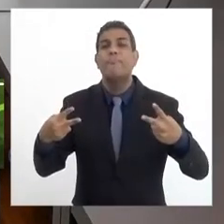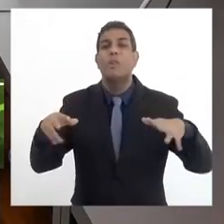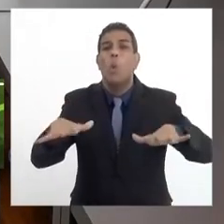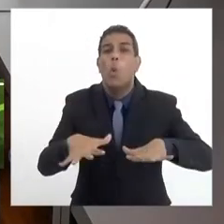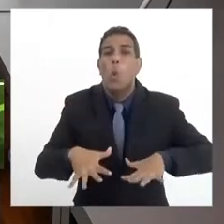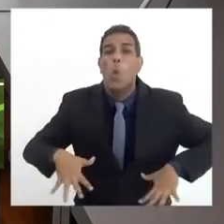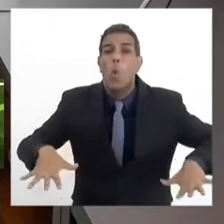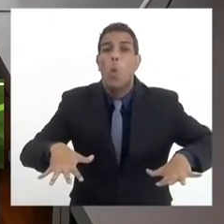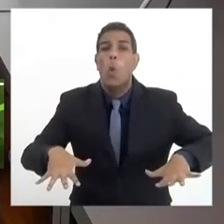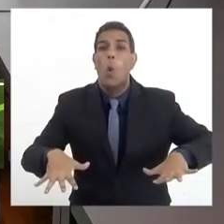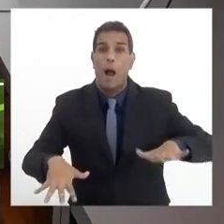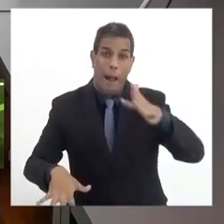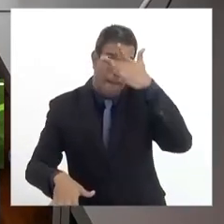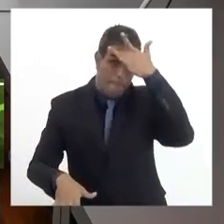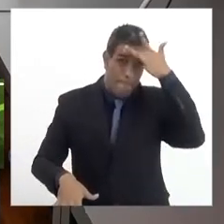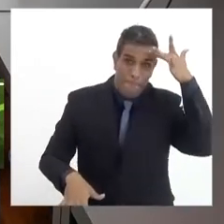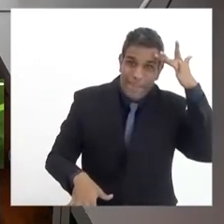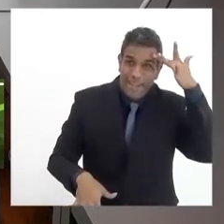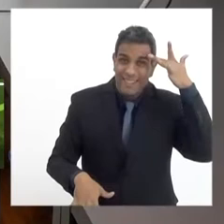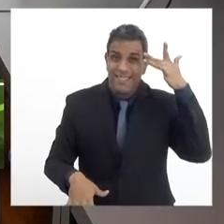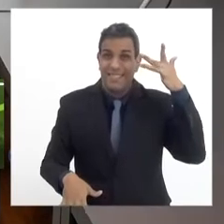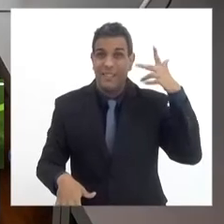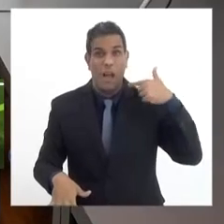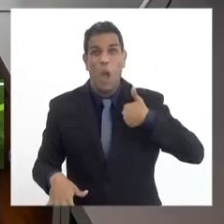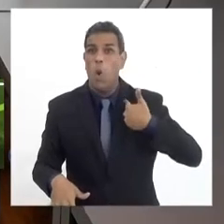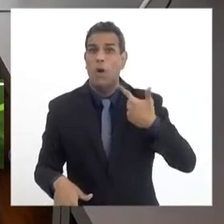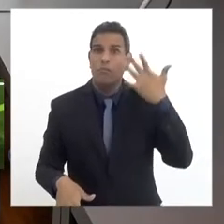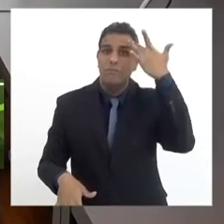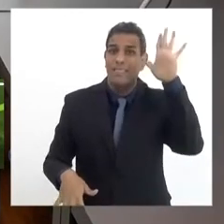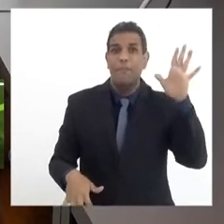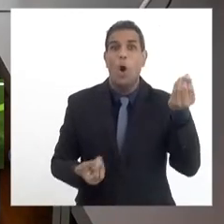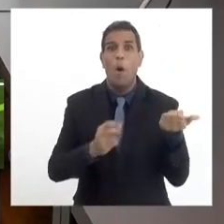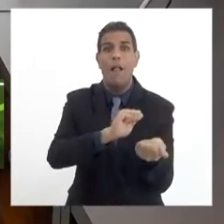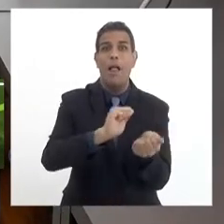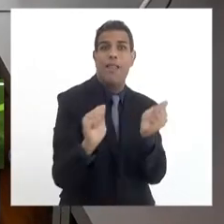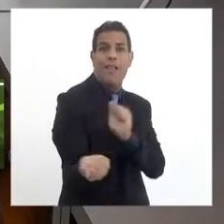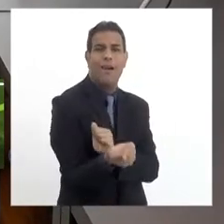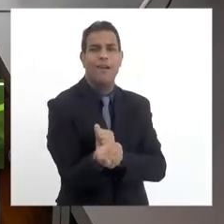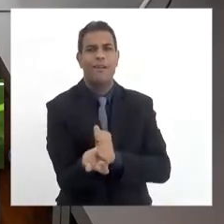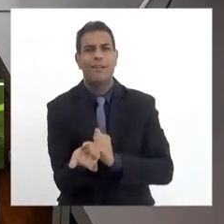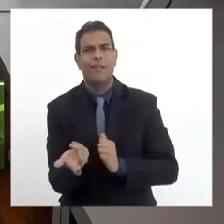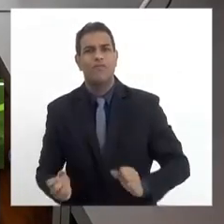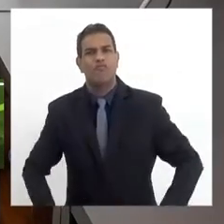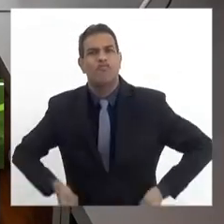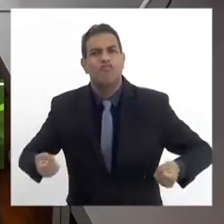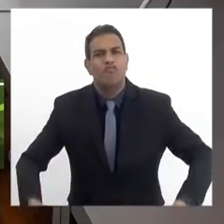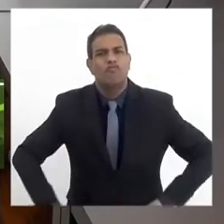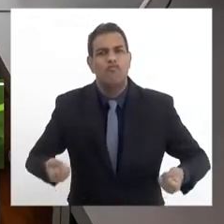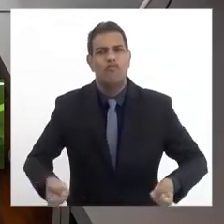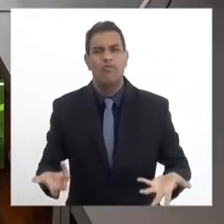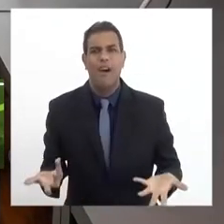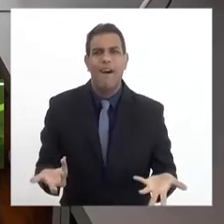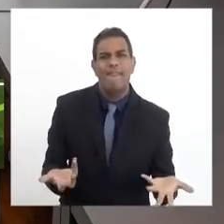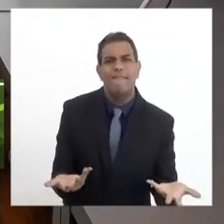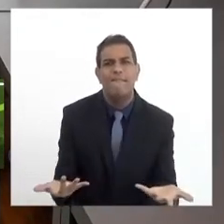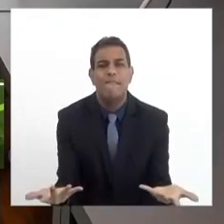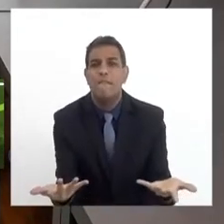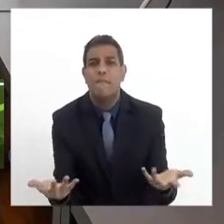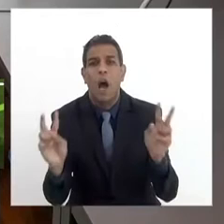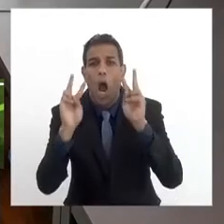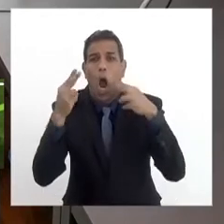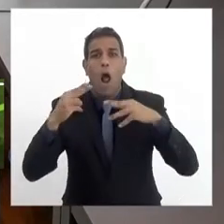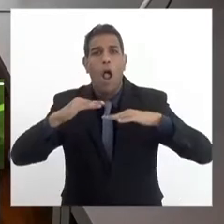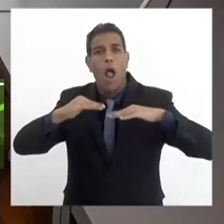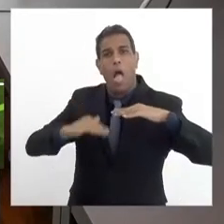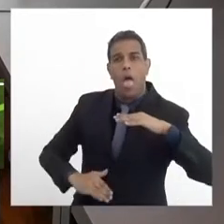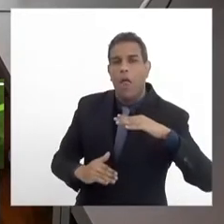o não eficiente, naquele espaço era eu. Ou seja, quando eu sentei na cadeira, peguei a bola... A eficiência acabou para